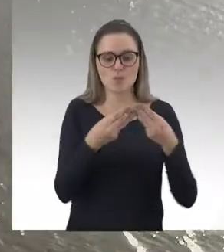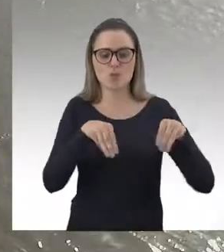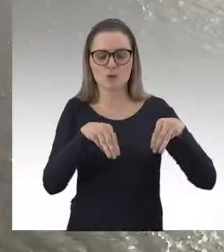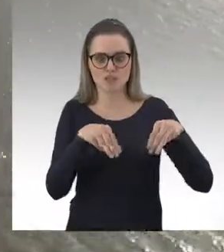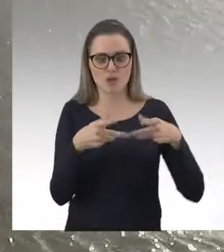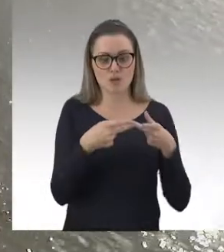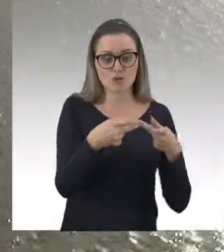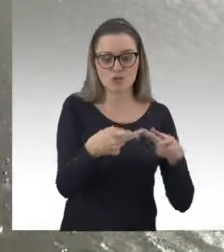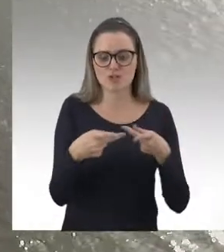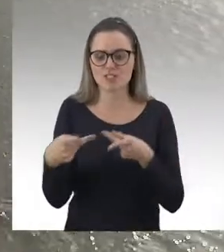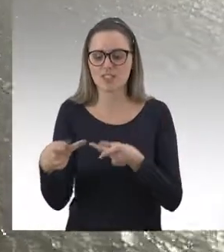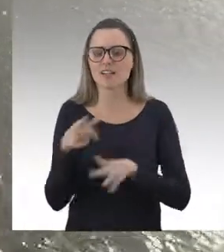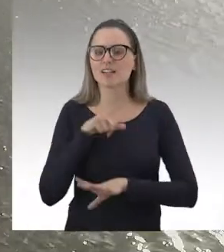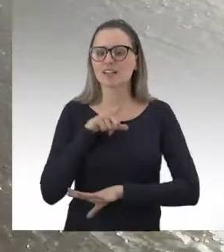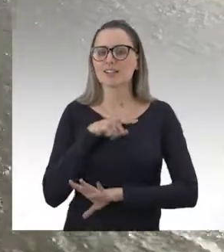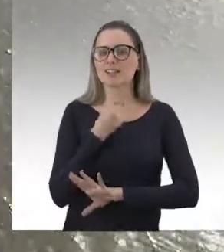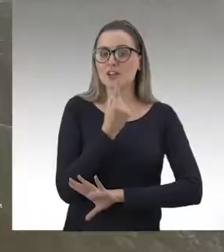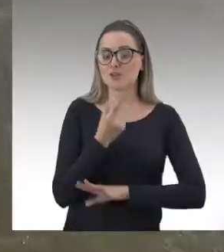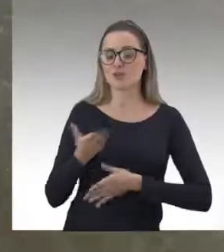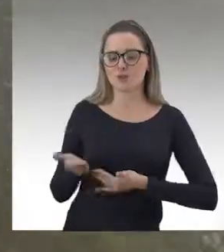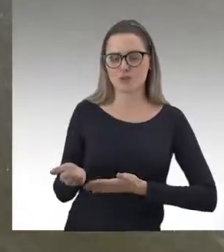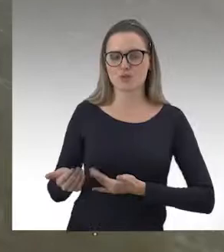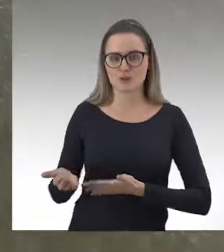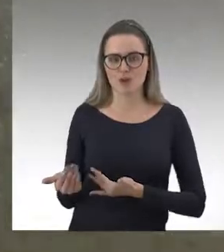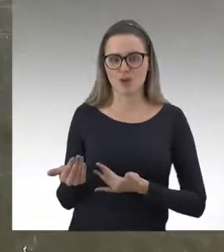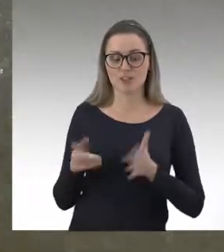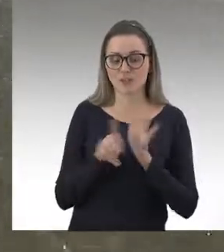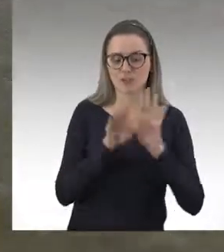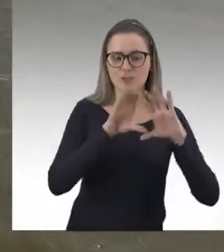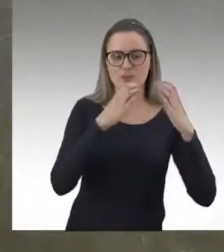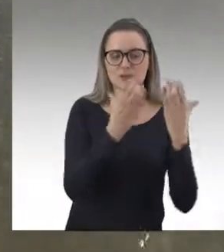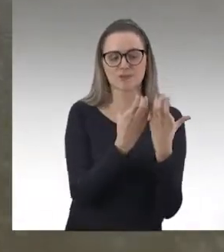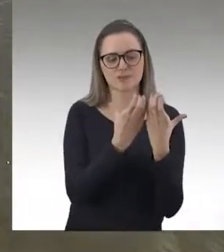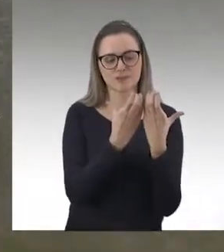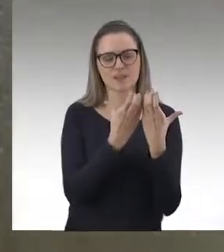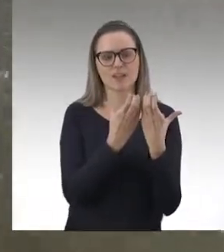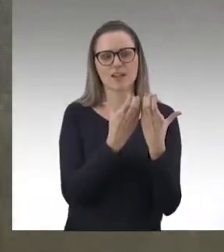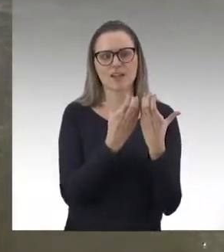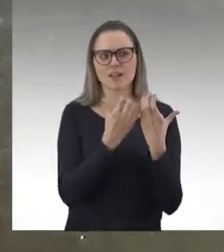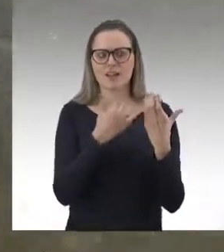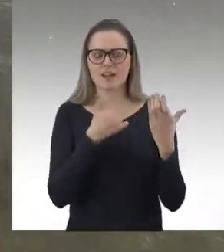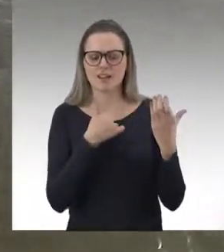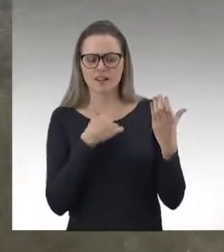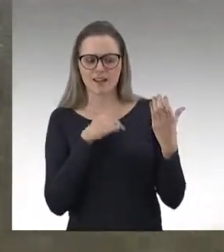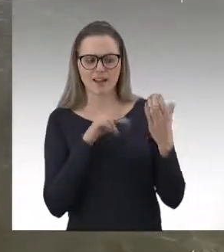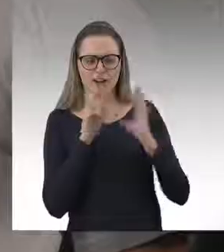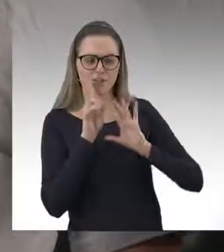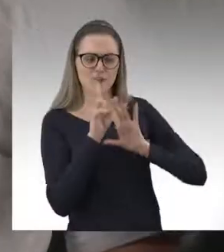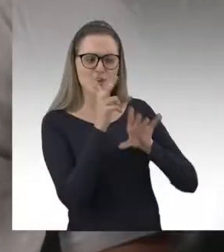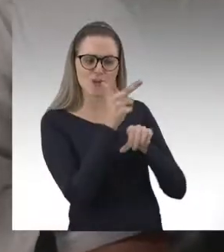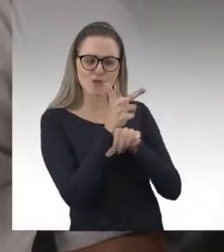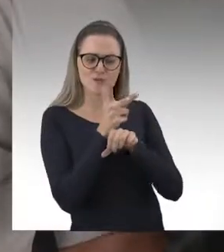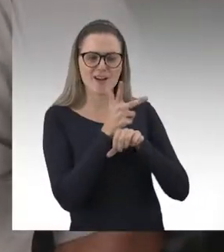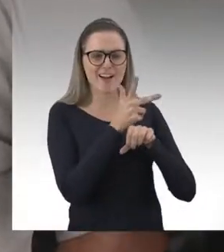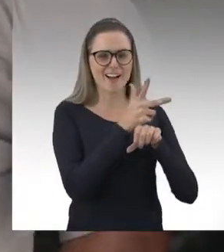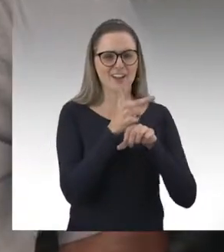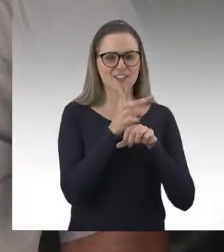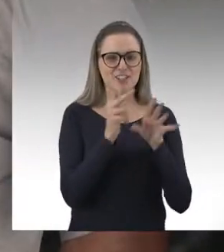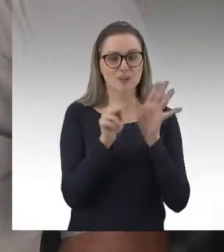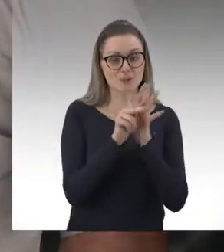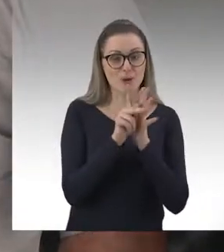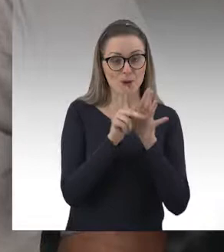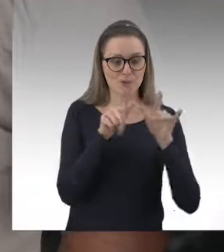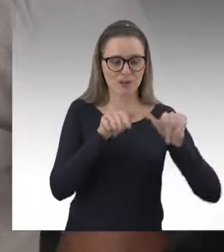Itinerante, um dos jovens da comunidade, ele foi pego na filmagem, coisa que por